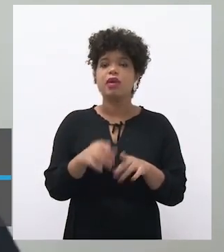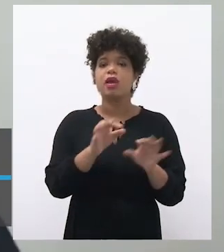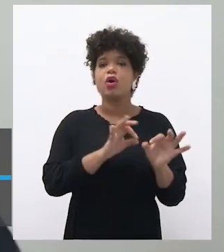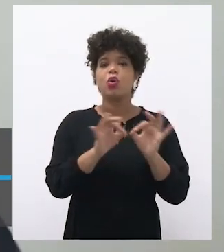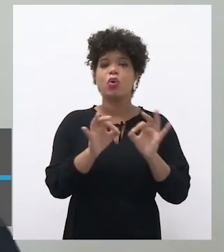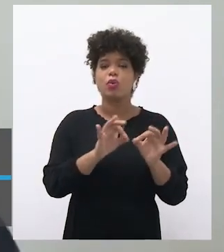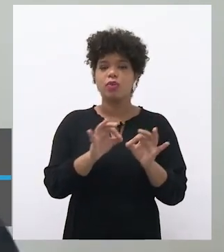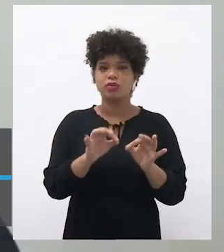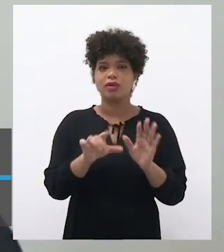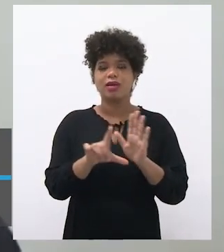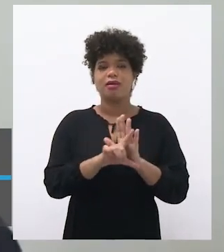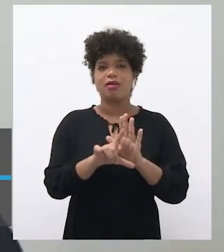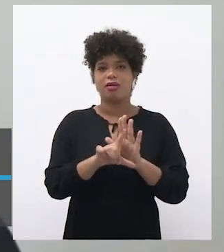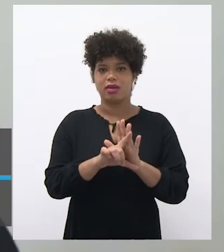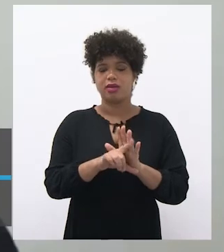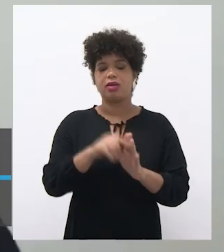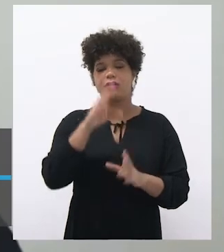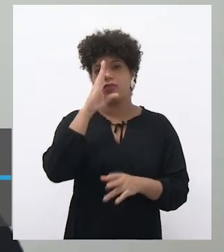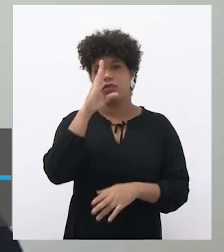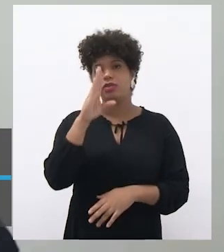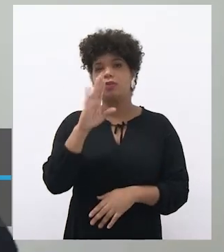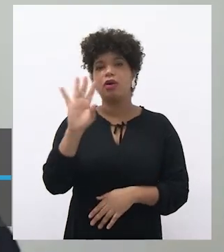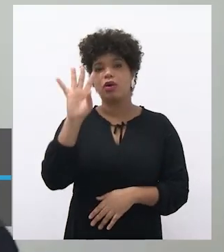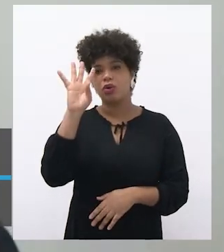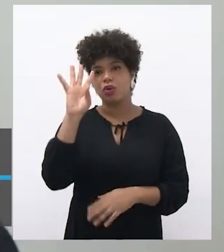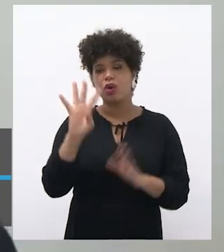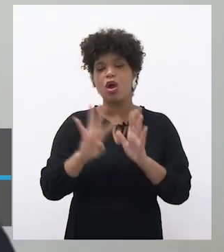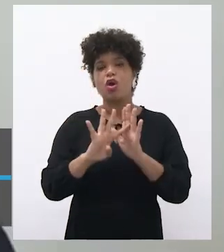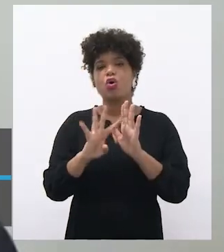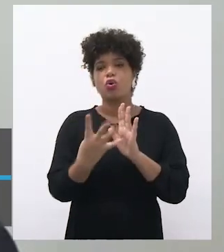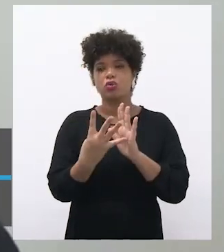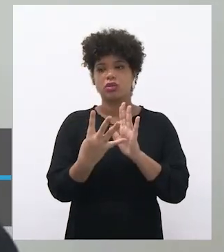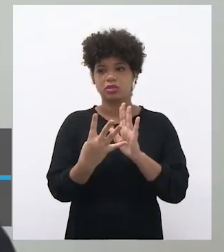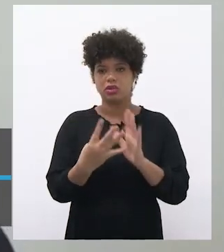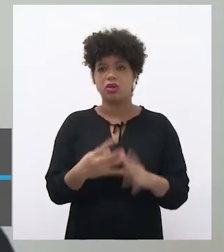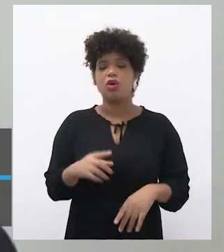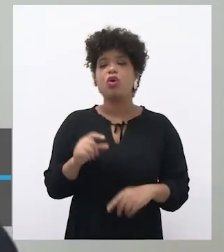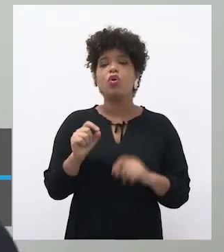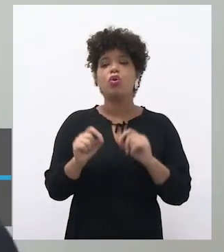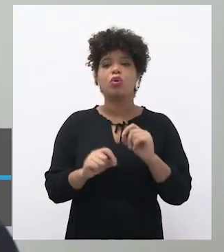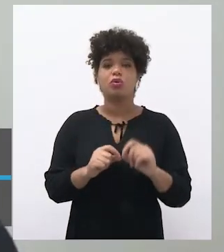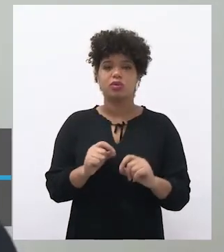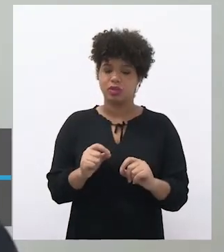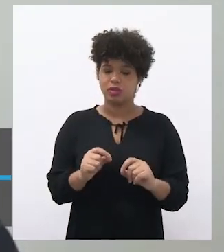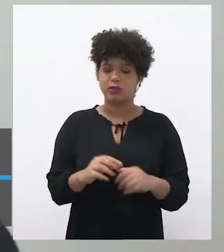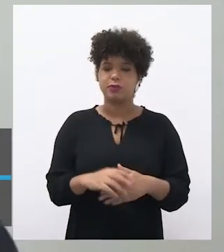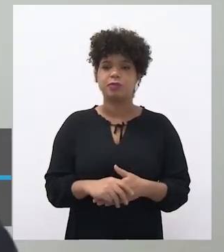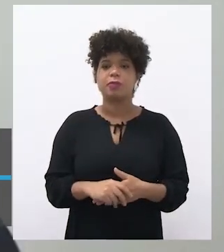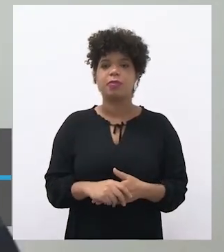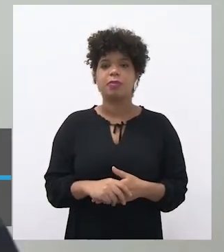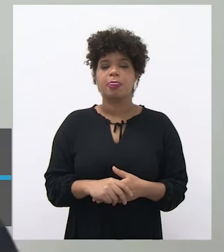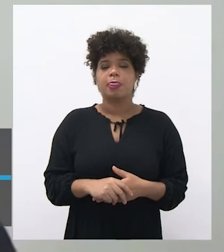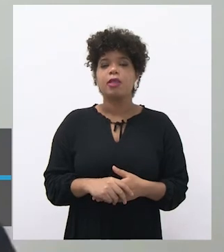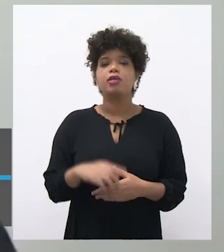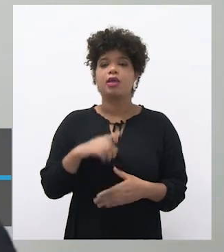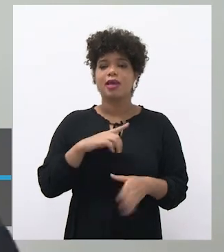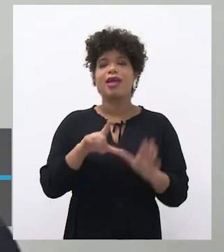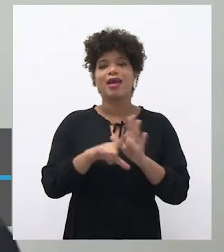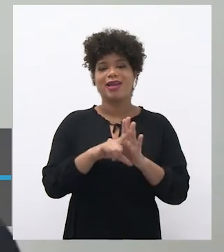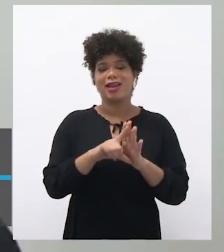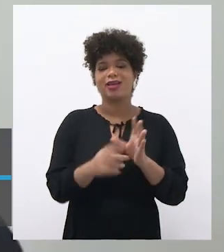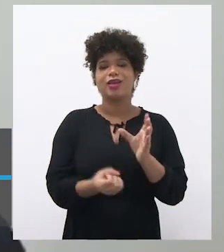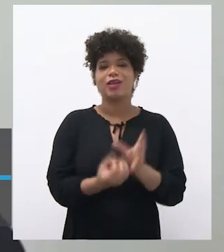Portanto, a Comissão Interamericana de Direitos Humanos acabou recomendando, dentre outras coisas, a indenização, né,